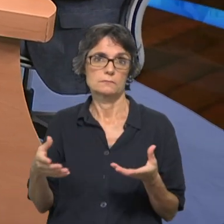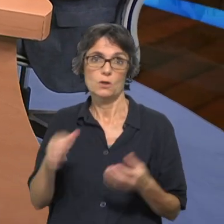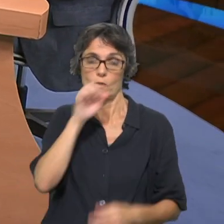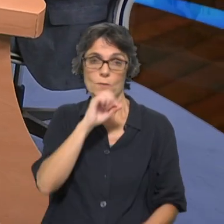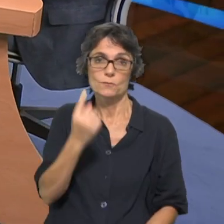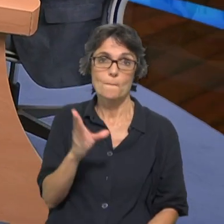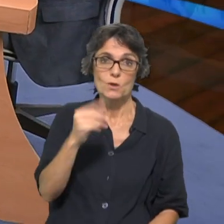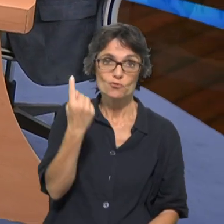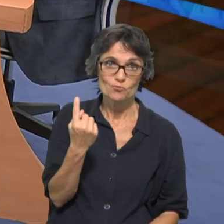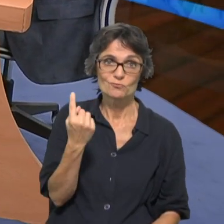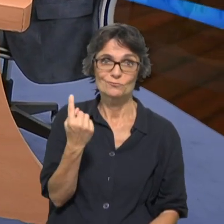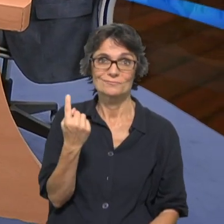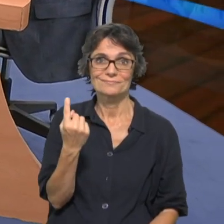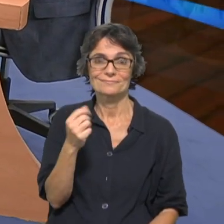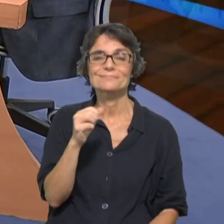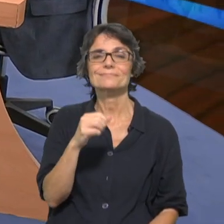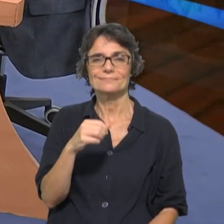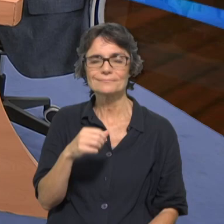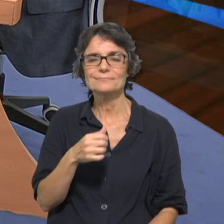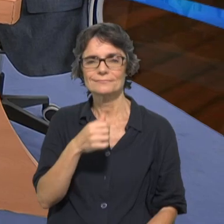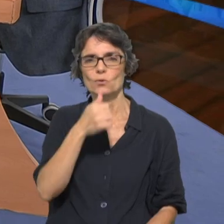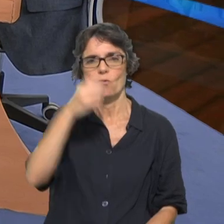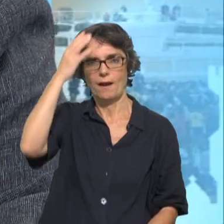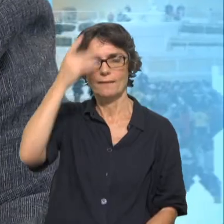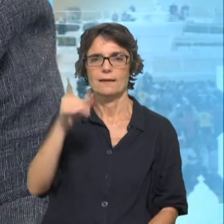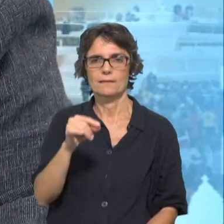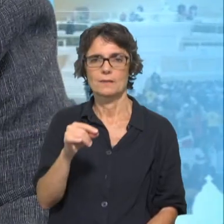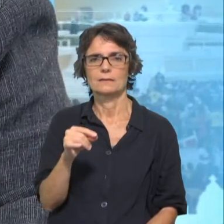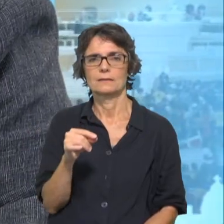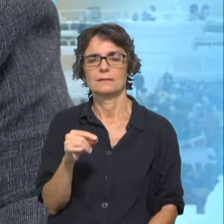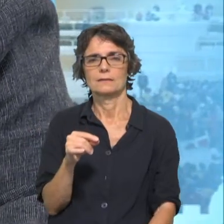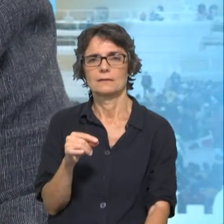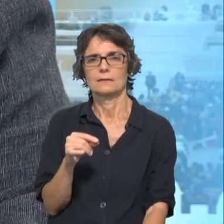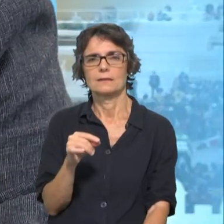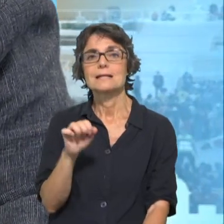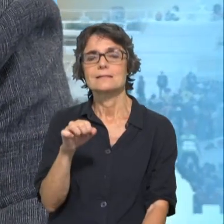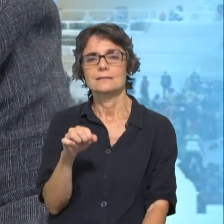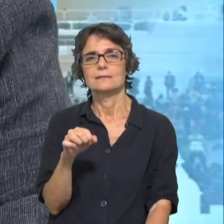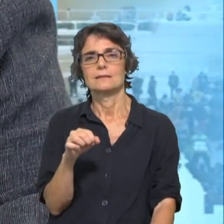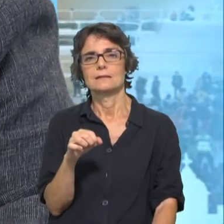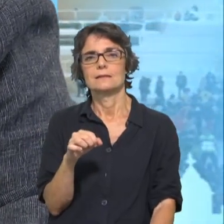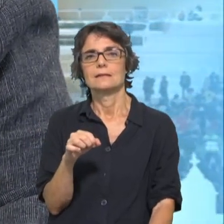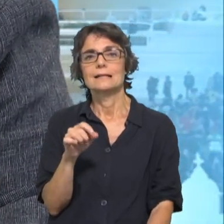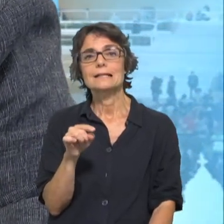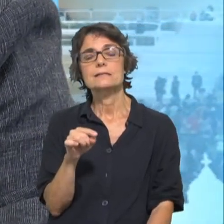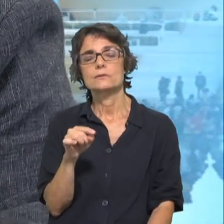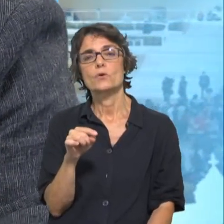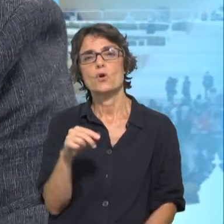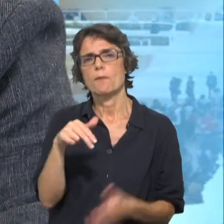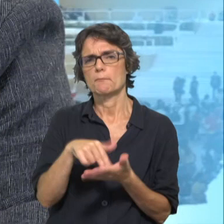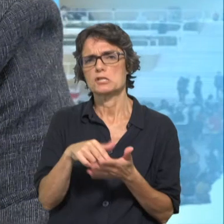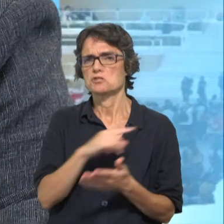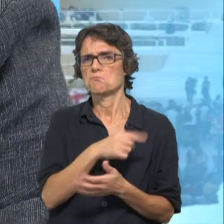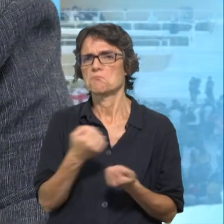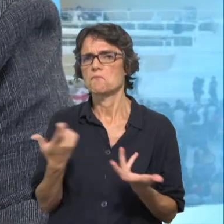É verdade. Ou um cardeal, no caso, Sim. não é? Sim, a presença sai reforçada, é uma presença já muito significativa, além dos nossos